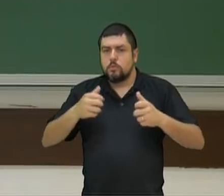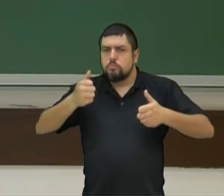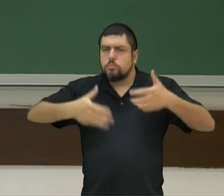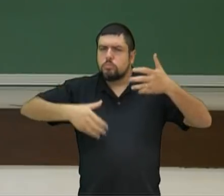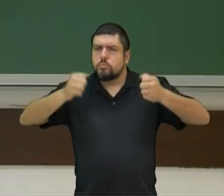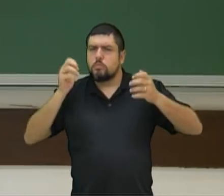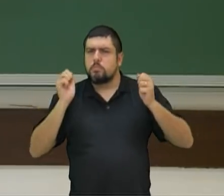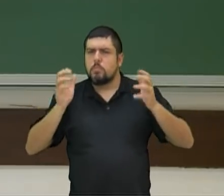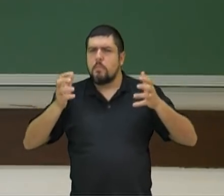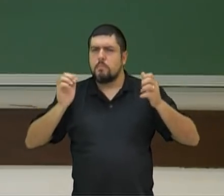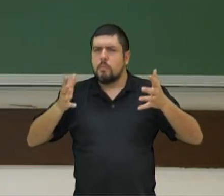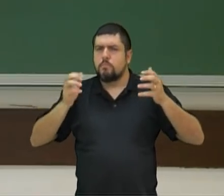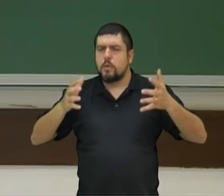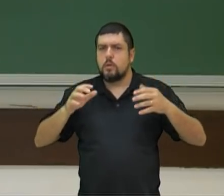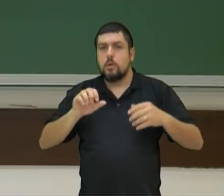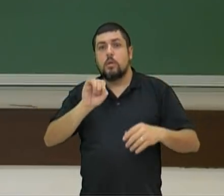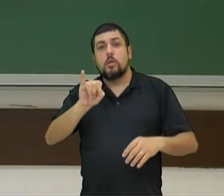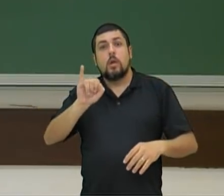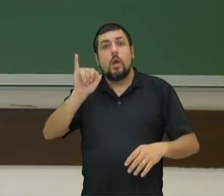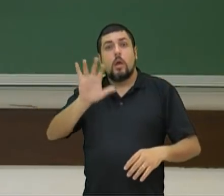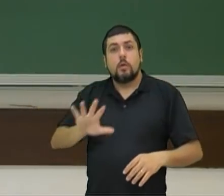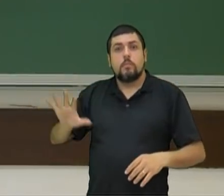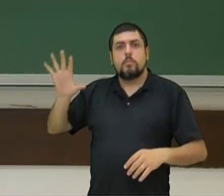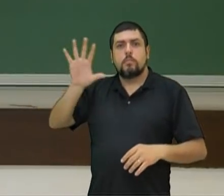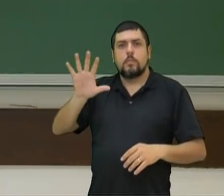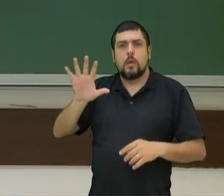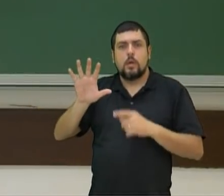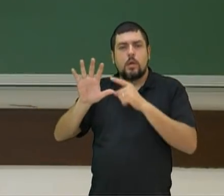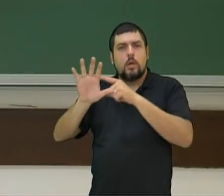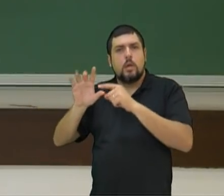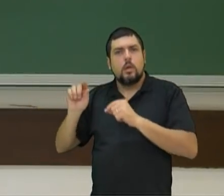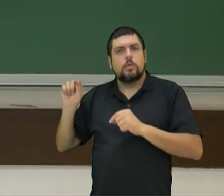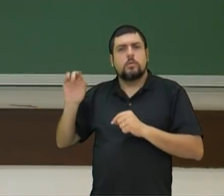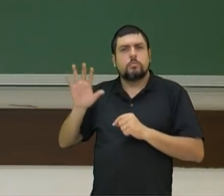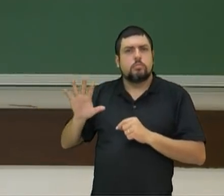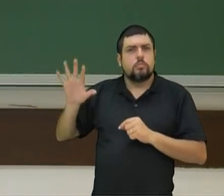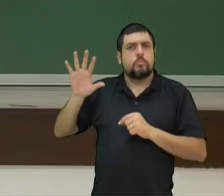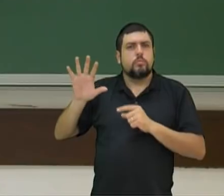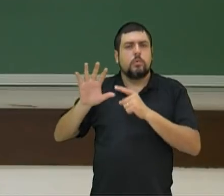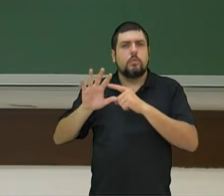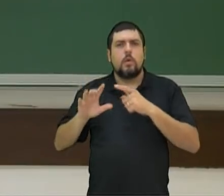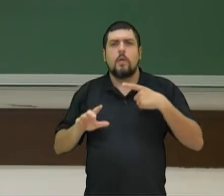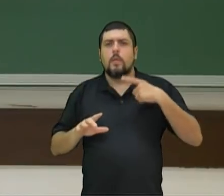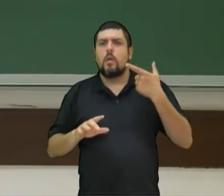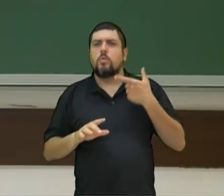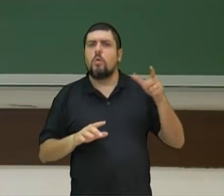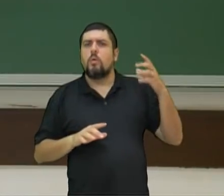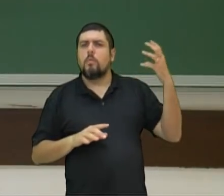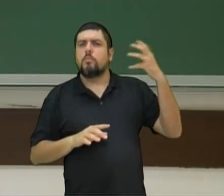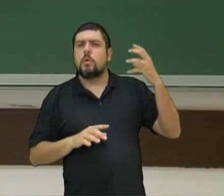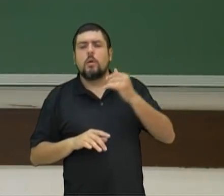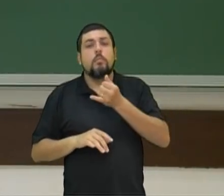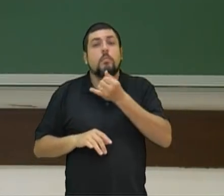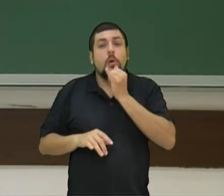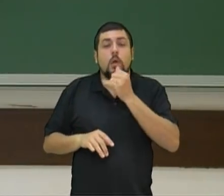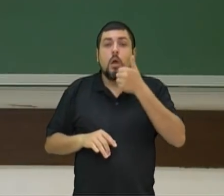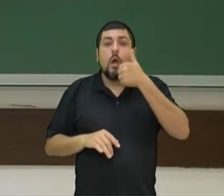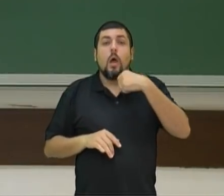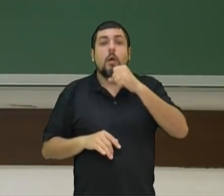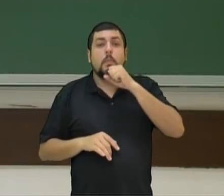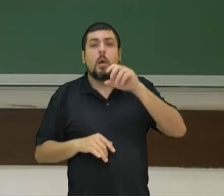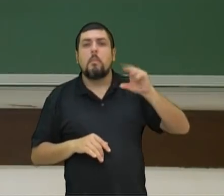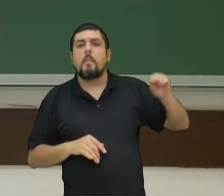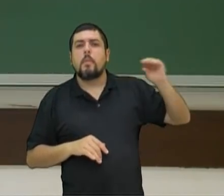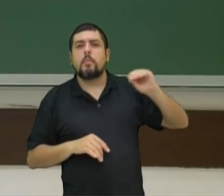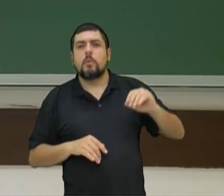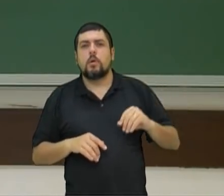ou uma imagem, você tem a interferência de outros sinais do ambiente, né? Uma mãe falando, a tia batendo